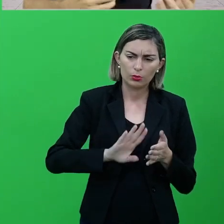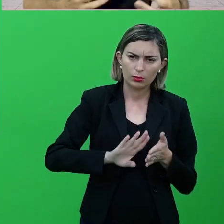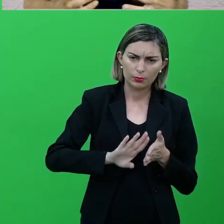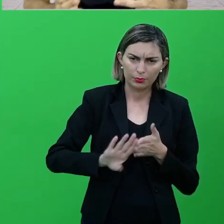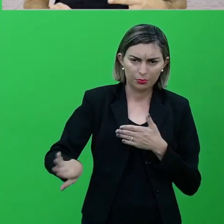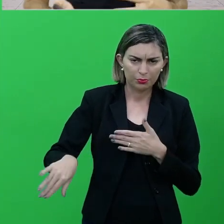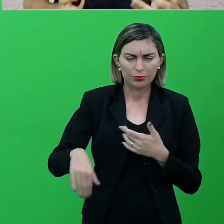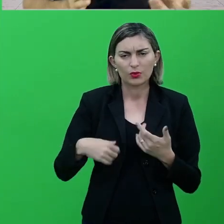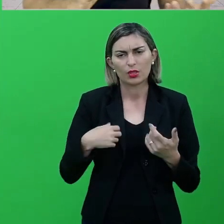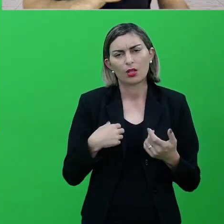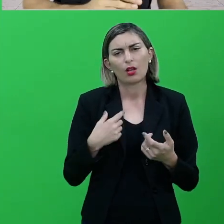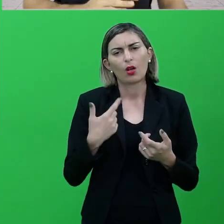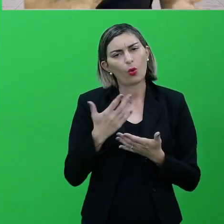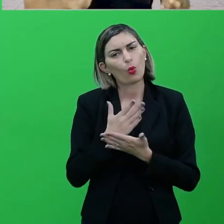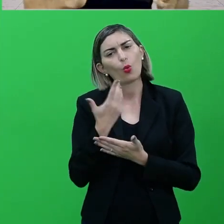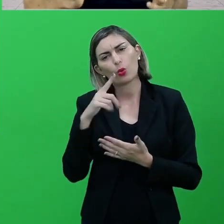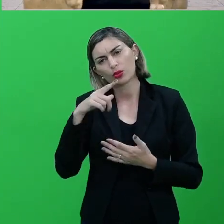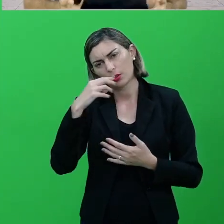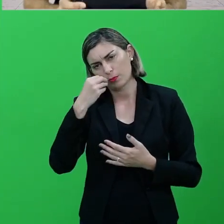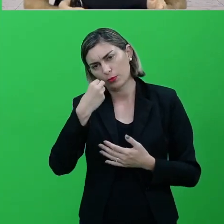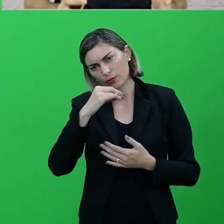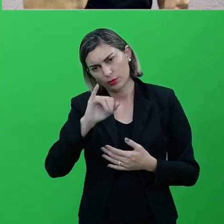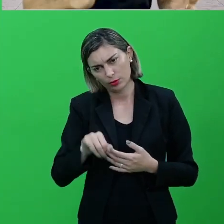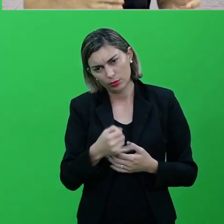aproveitados mediante ou não